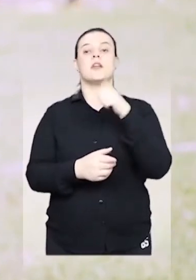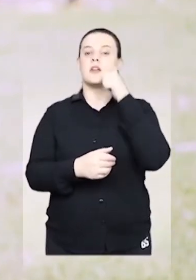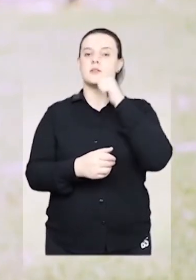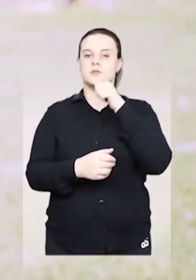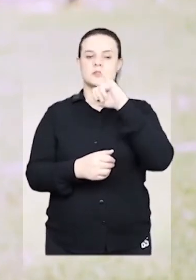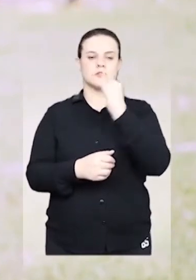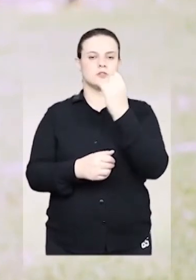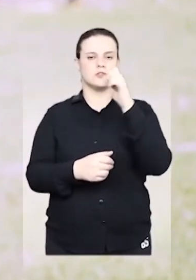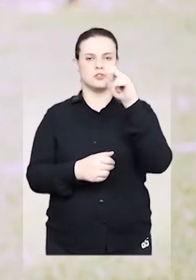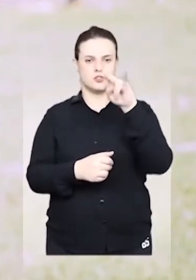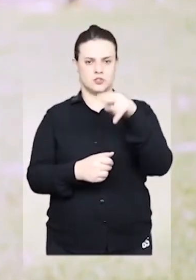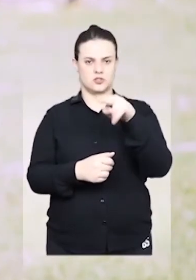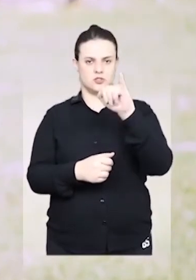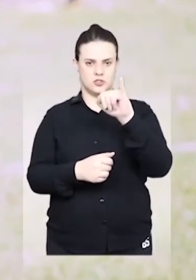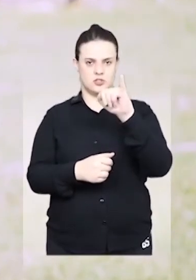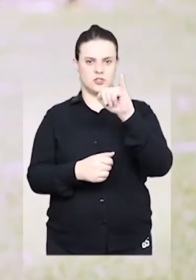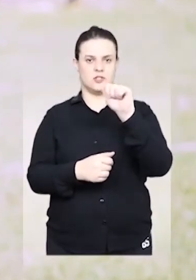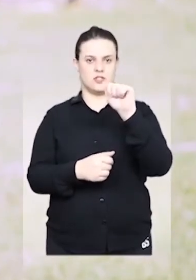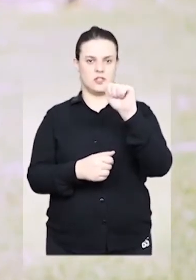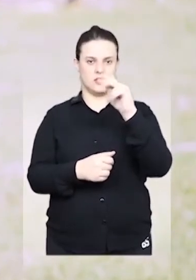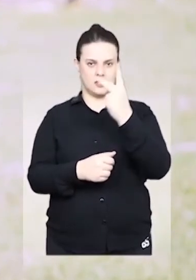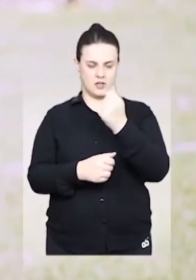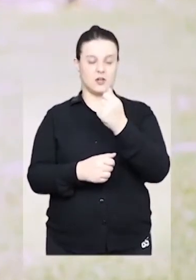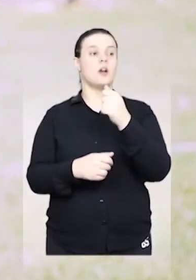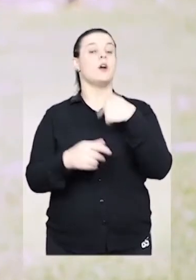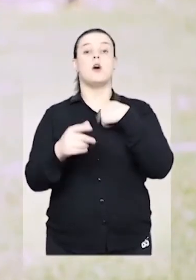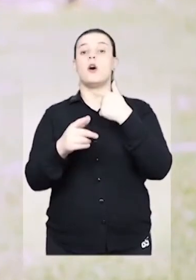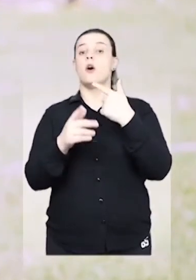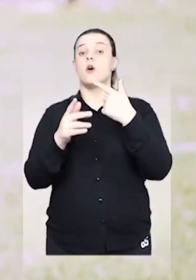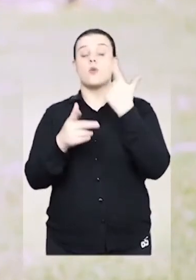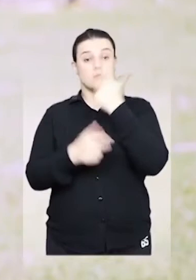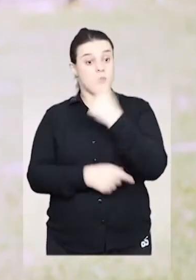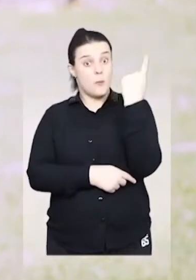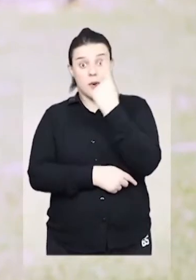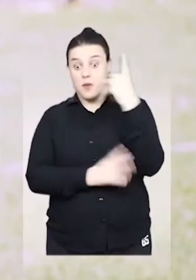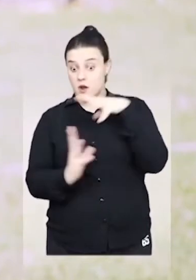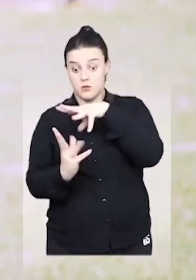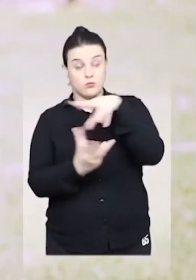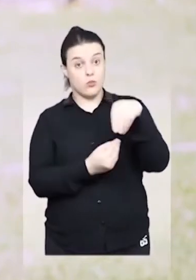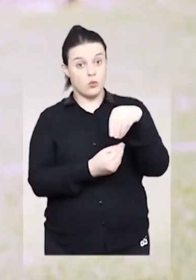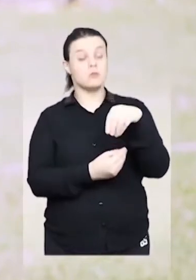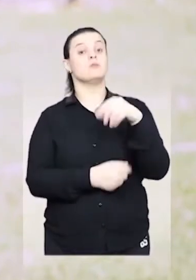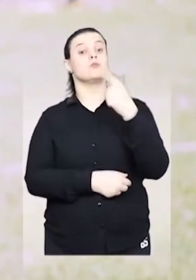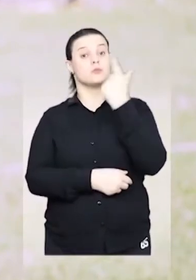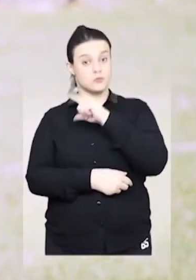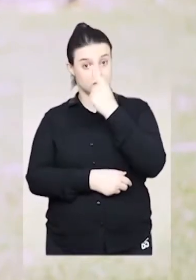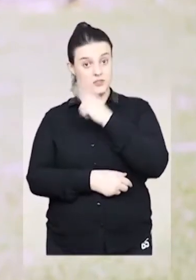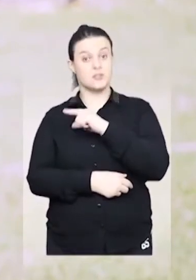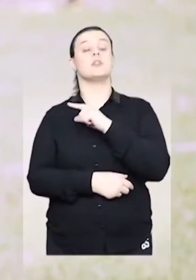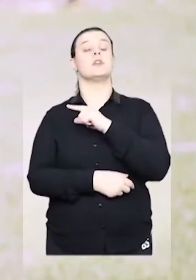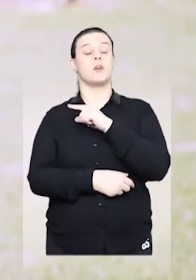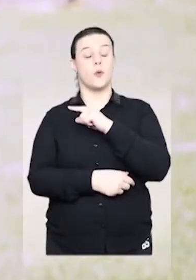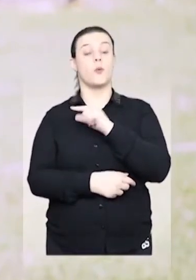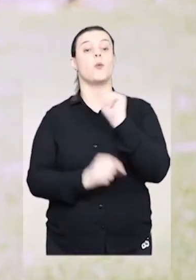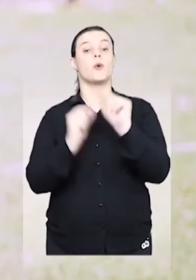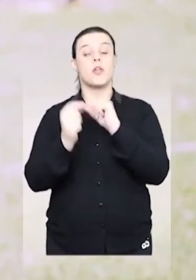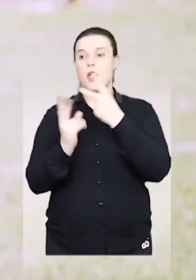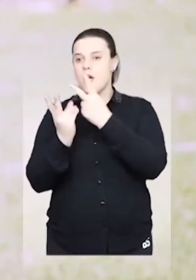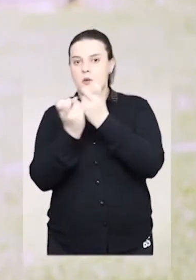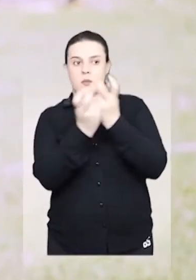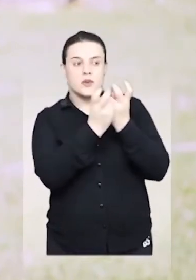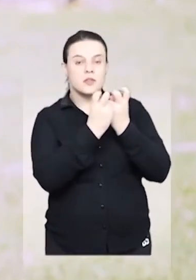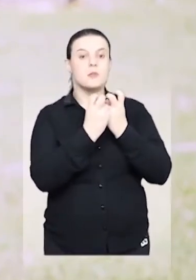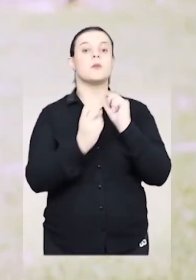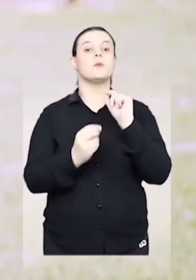que é maravilhosa. A Janinha já esteve, inclusive, na primeira colocação do mundo. E isso é muito legal, de